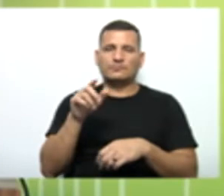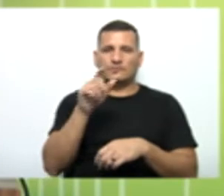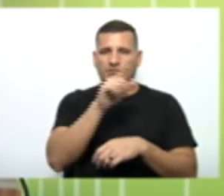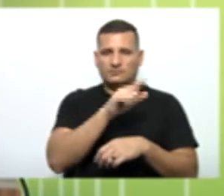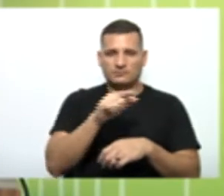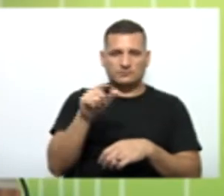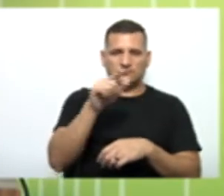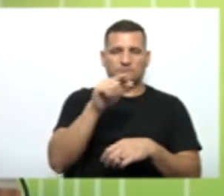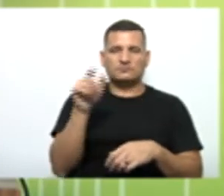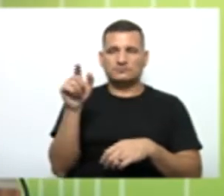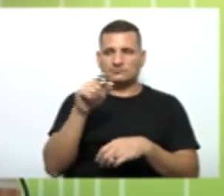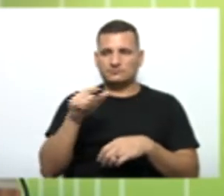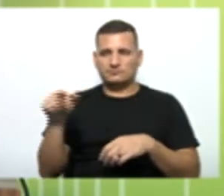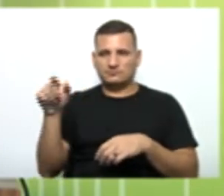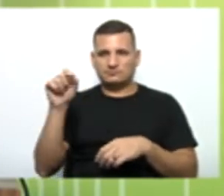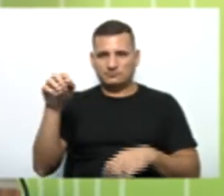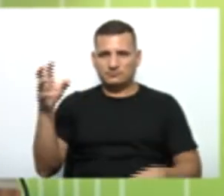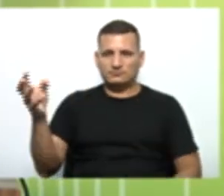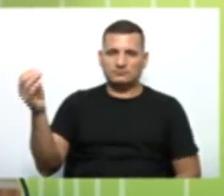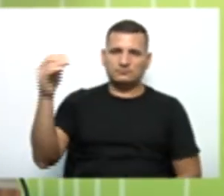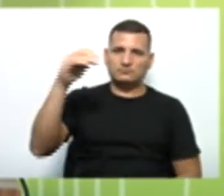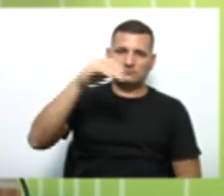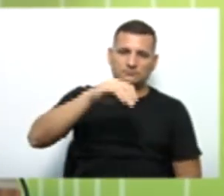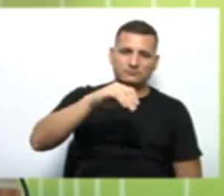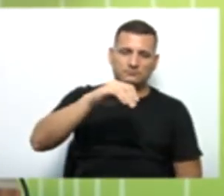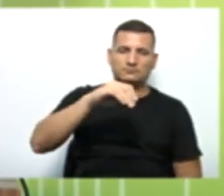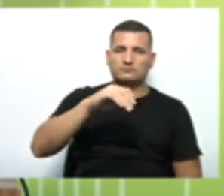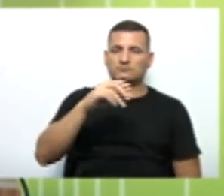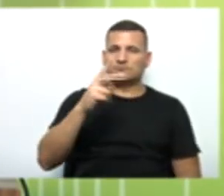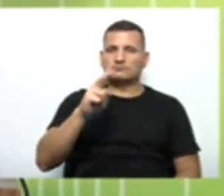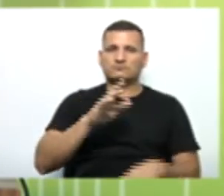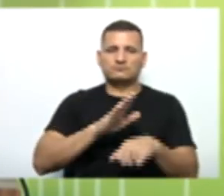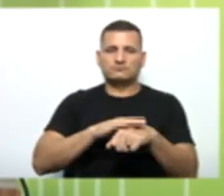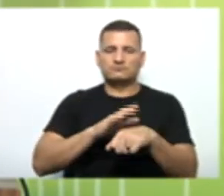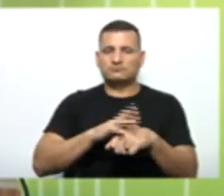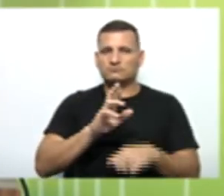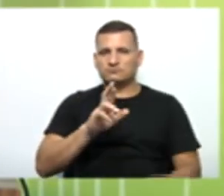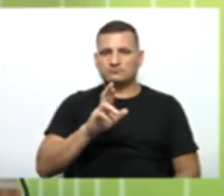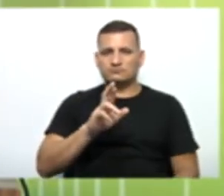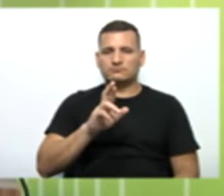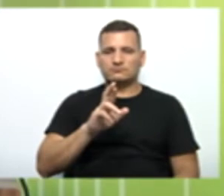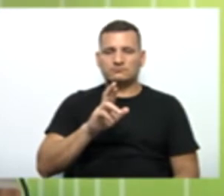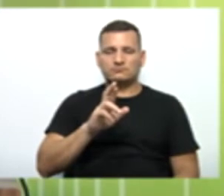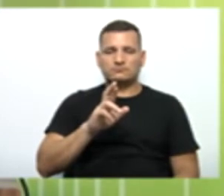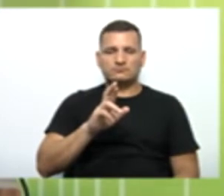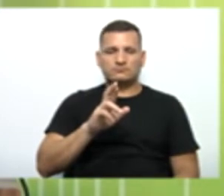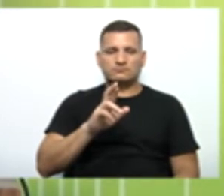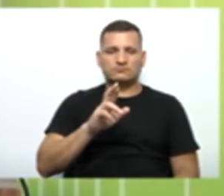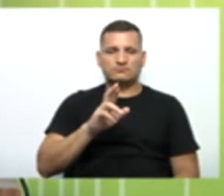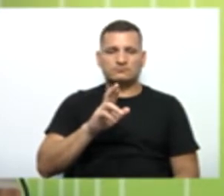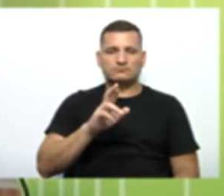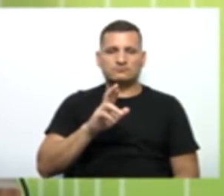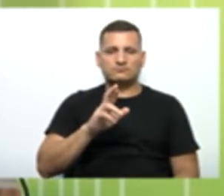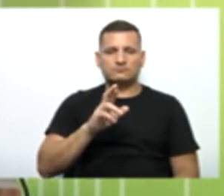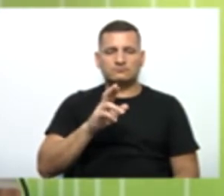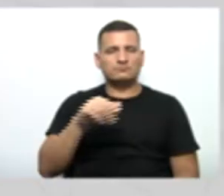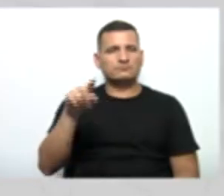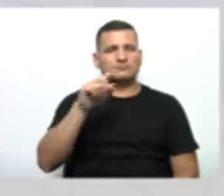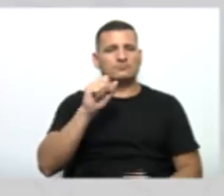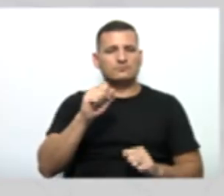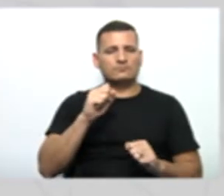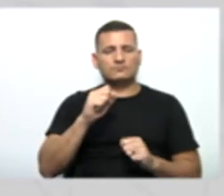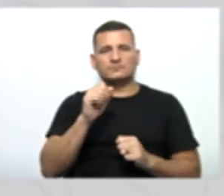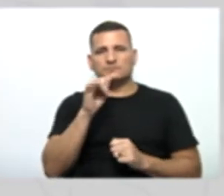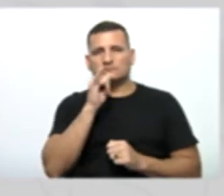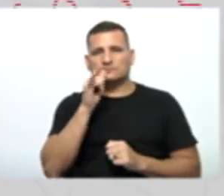de uso, certo? Vai ser o seu critério. Tranquilo? Isso você já pode utilizar esse mesmo exemplo para